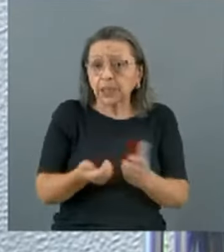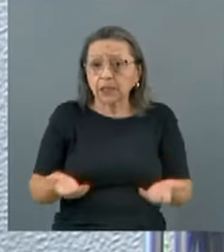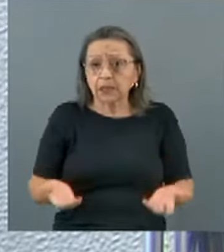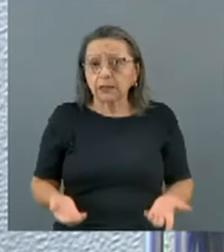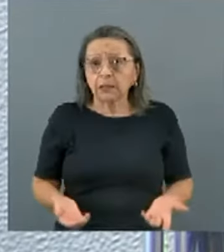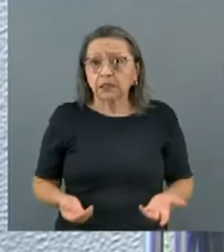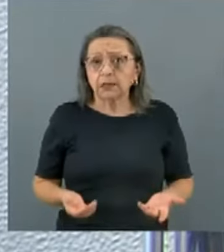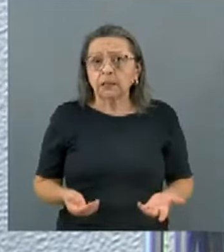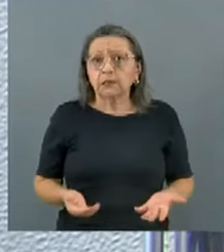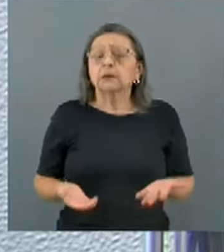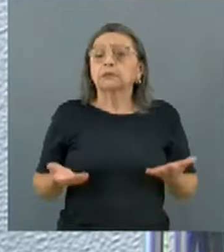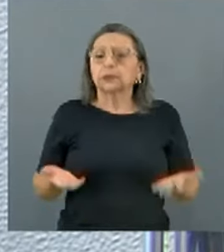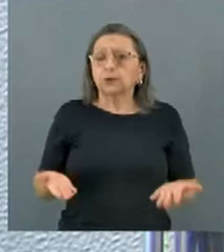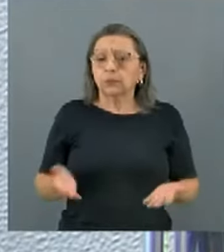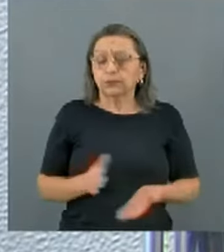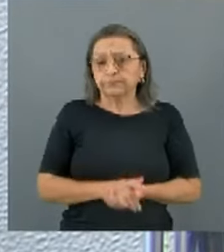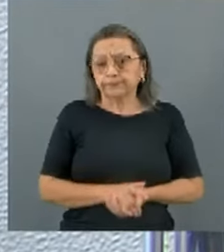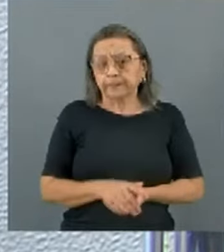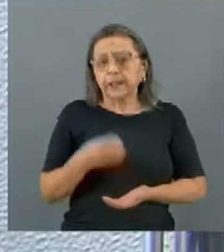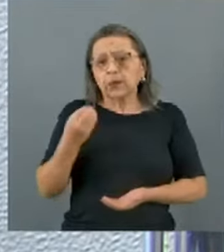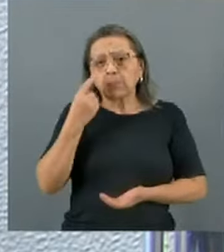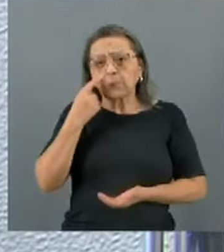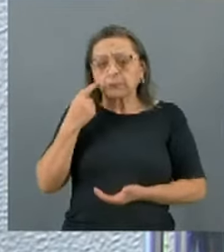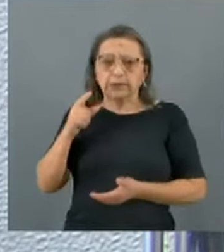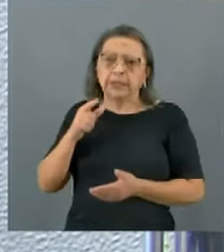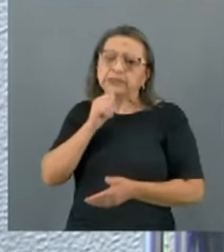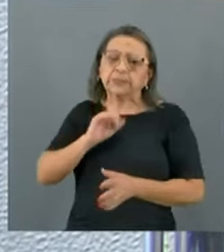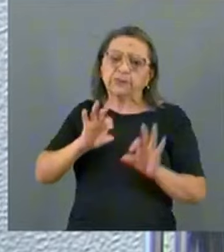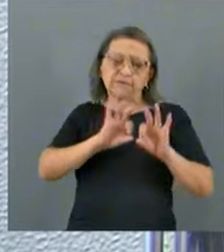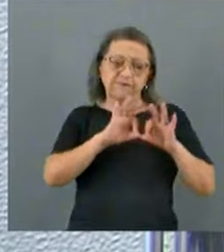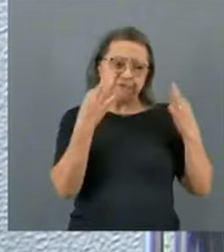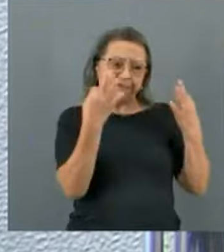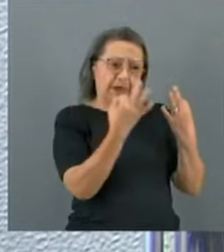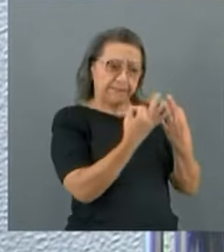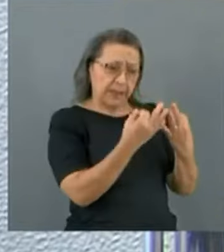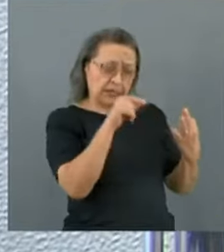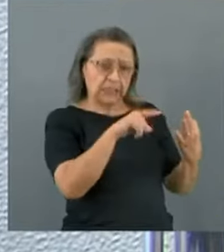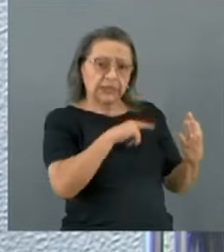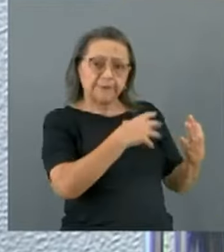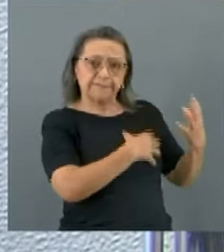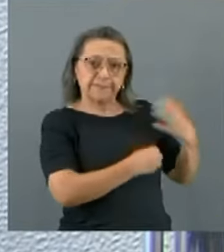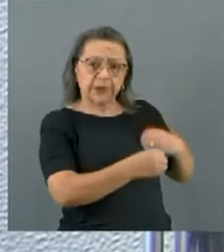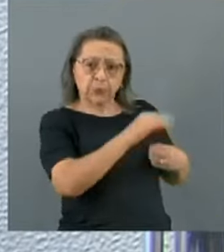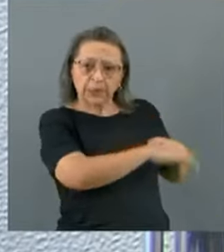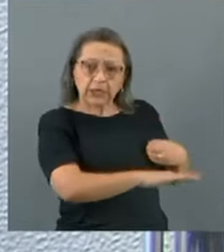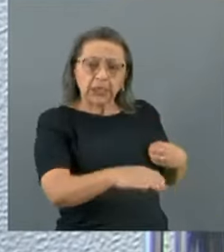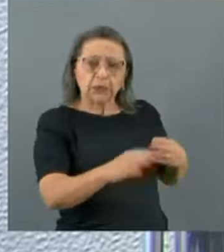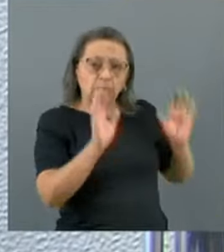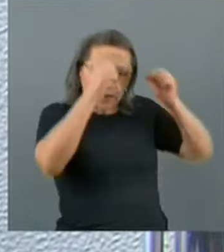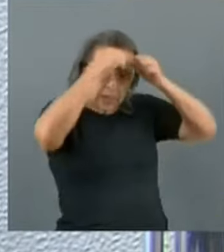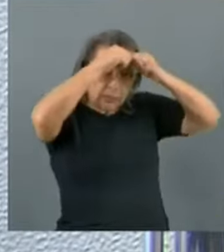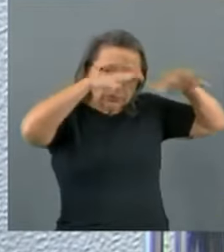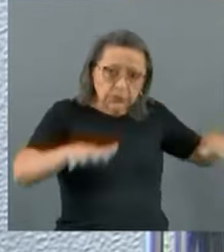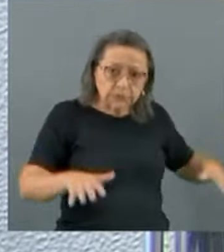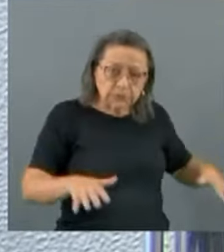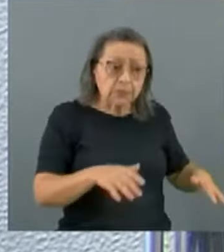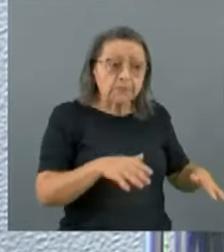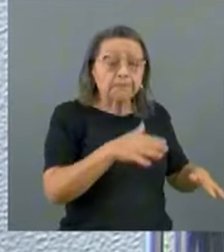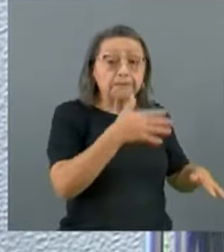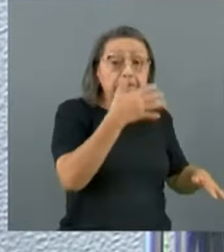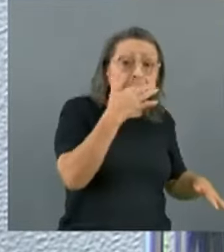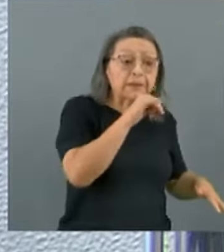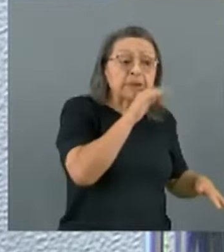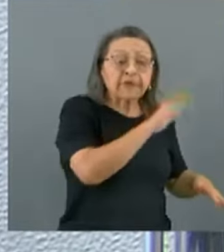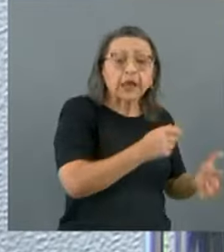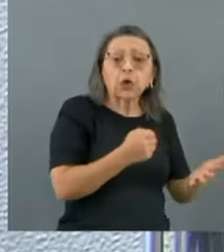Para que é que uma família de criança com autismo vai comprar um carro para o pai e a mãe dirigir se não precisa